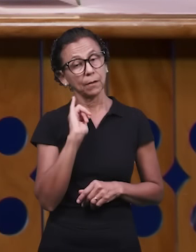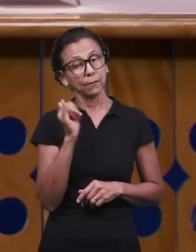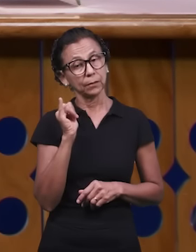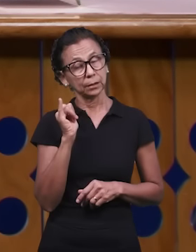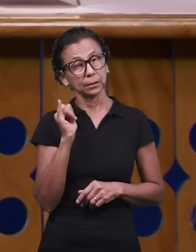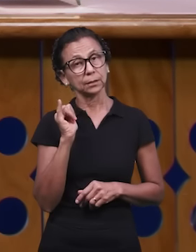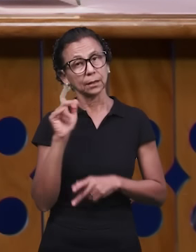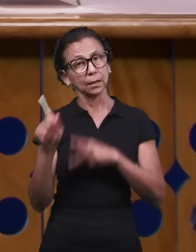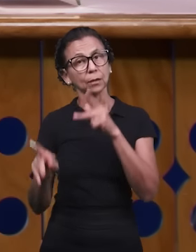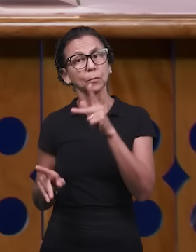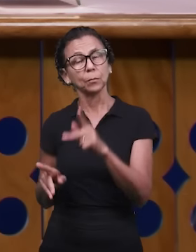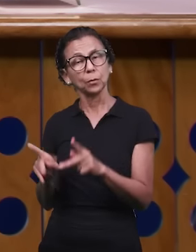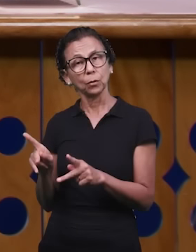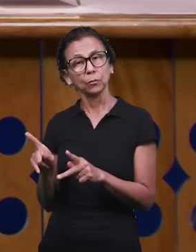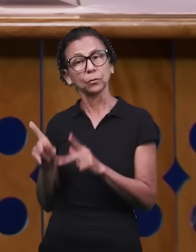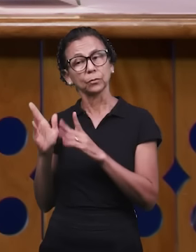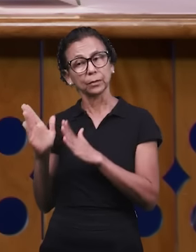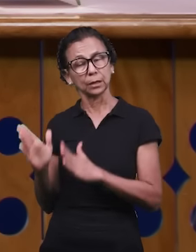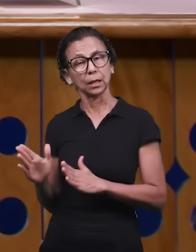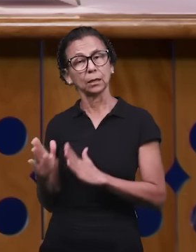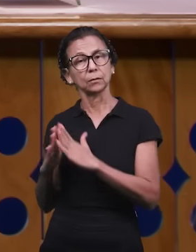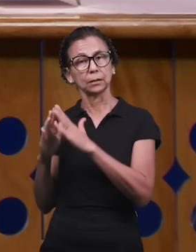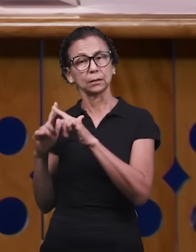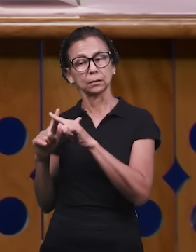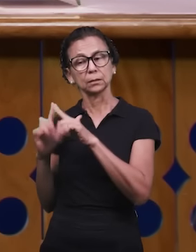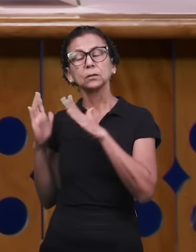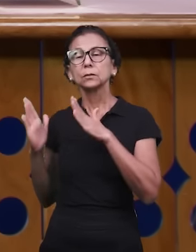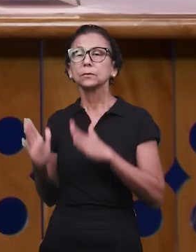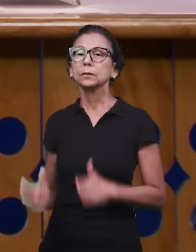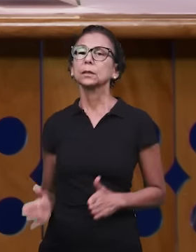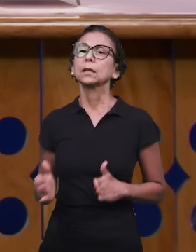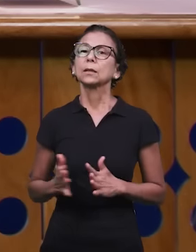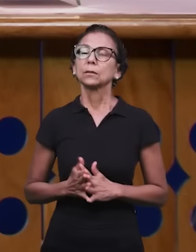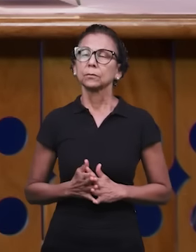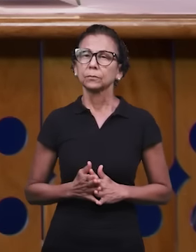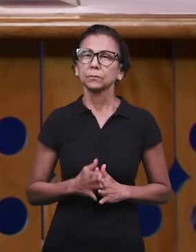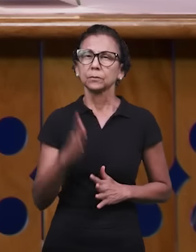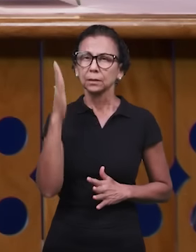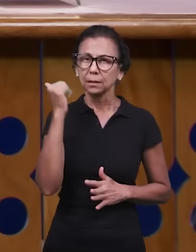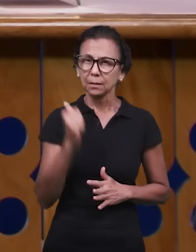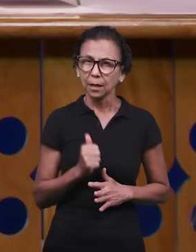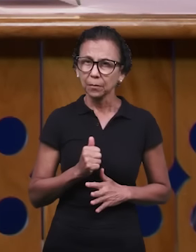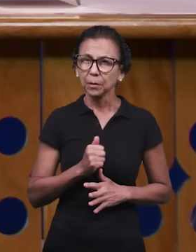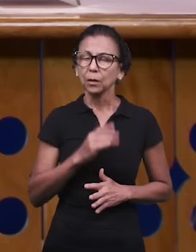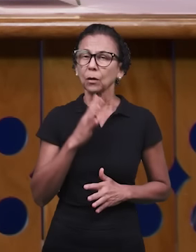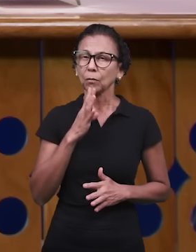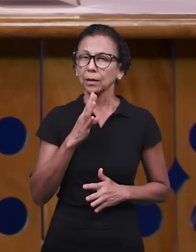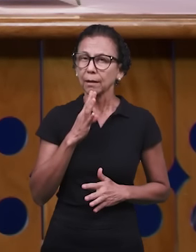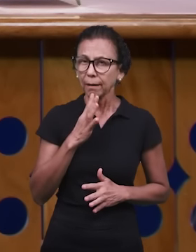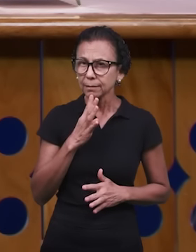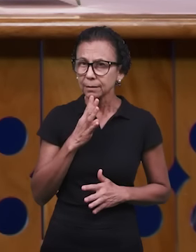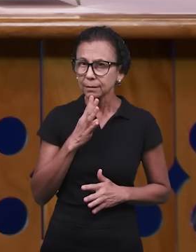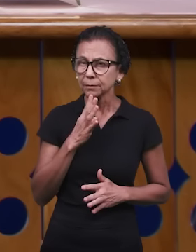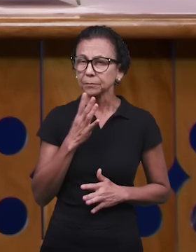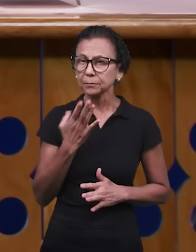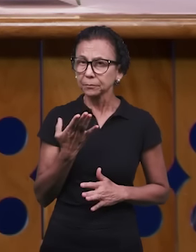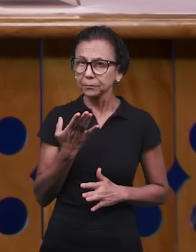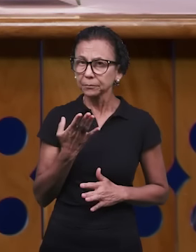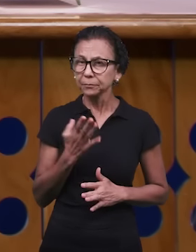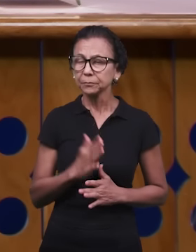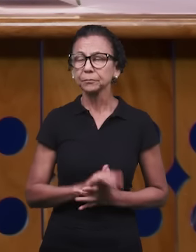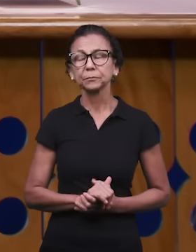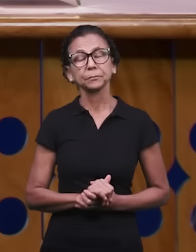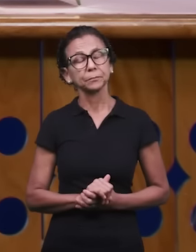igrejas. Então, o Senhor está falando nessa hora. Então, a voz do Senhor está ecoando no